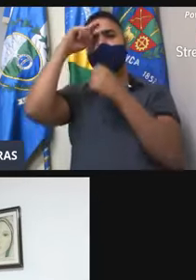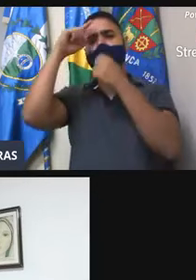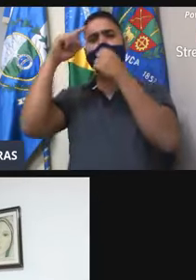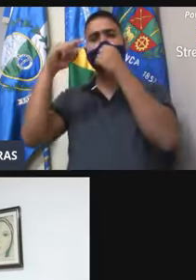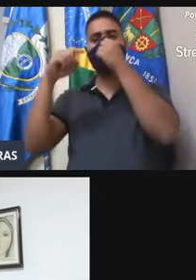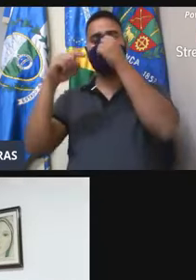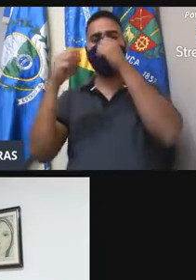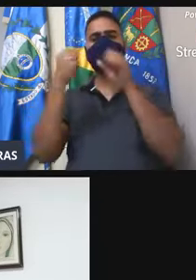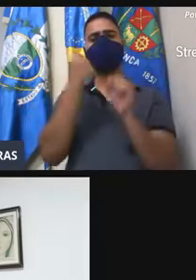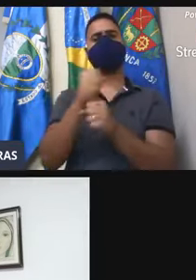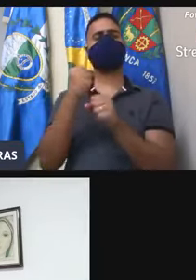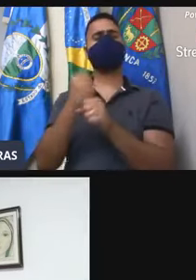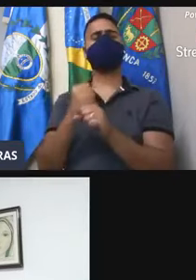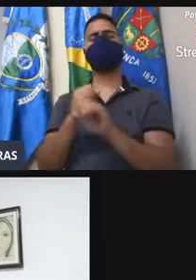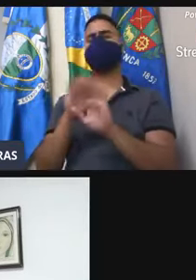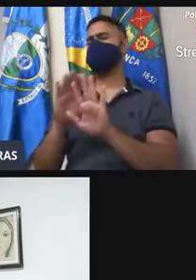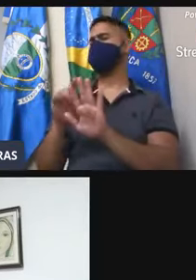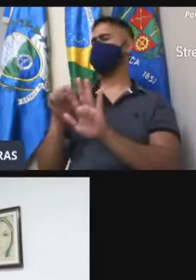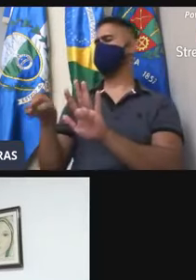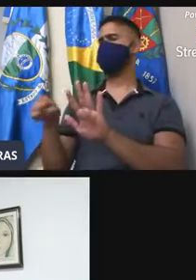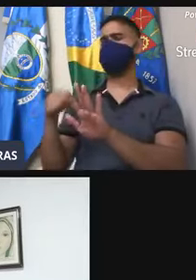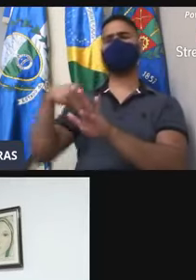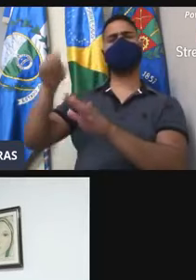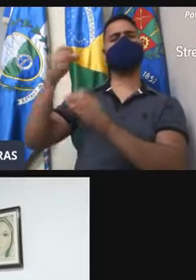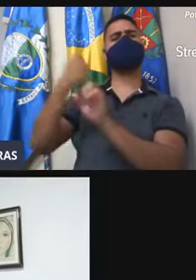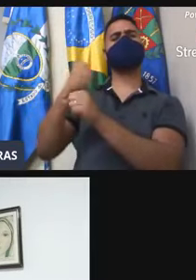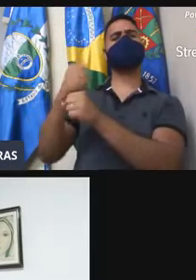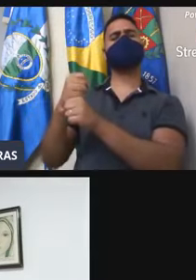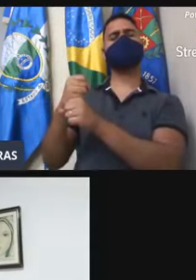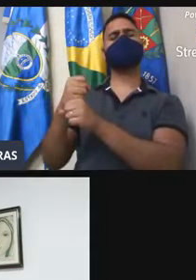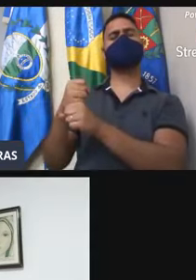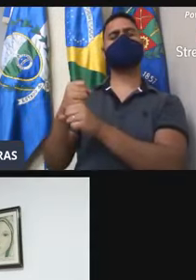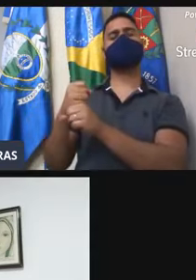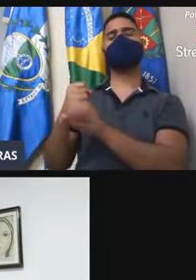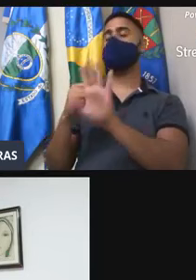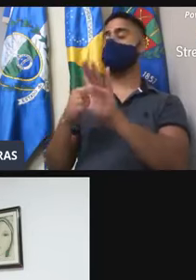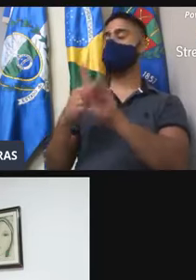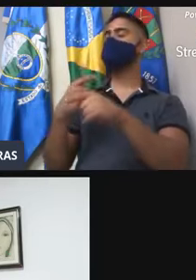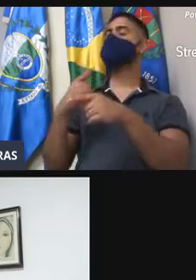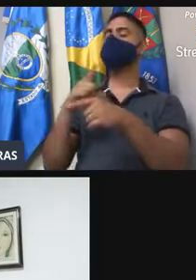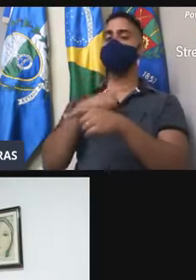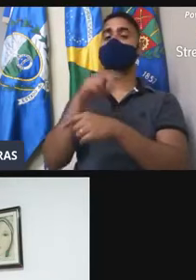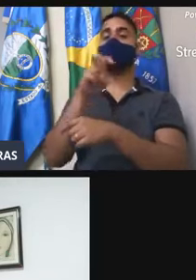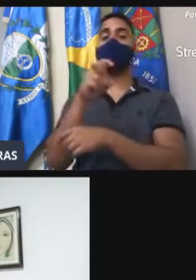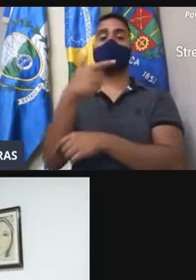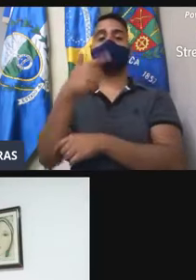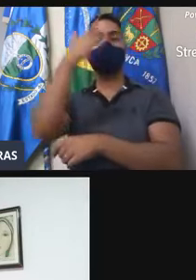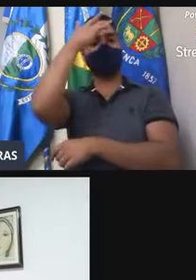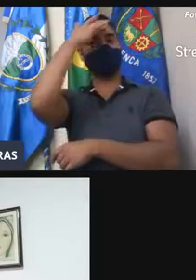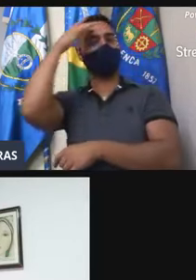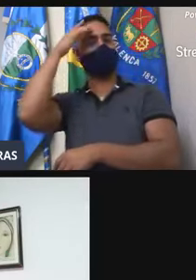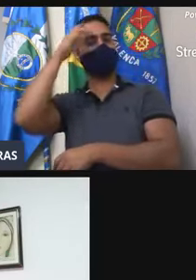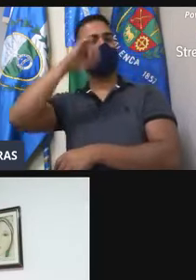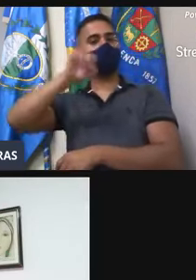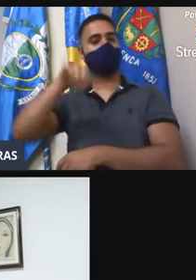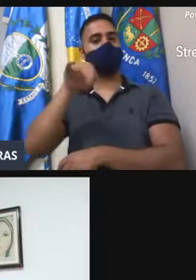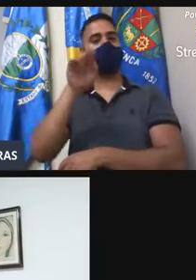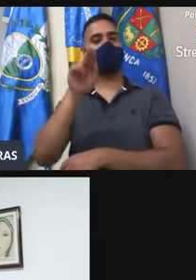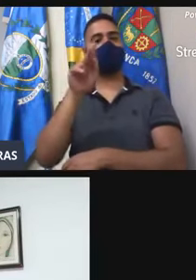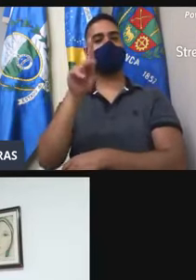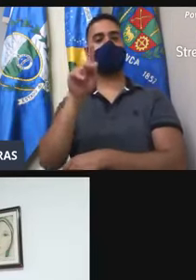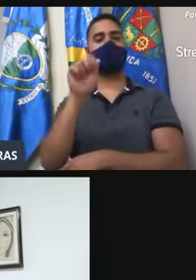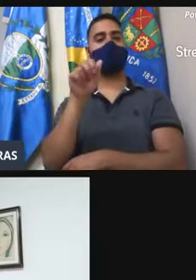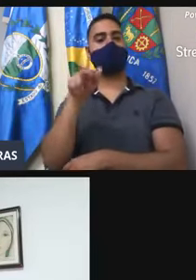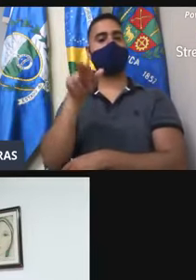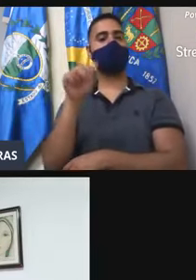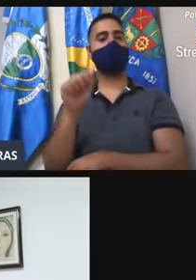Vassouras. Rafael, mas você não é vereador em Valença? Sobre os 52 moradores de Barão de Juparanã que foram atendidos no mês de